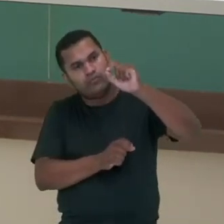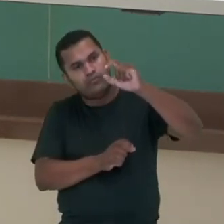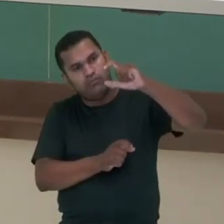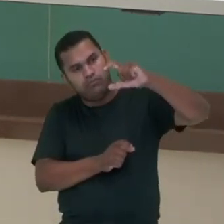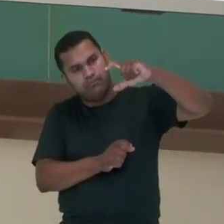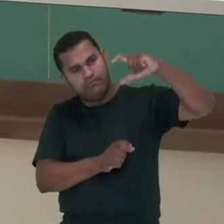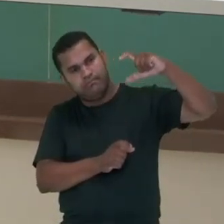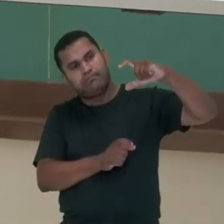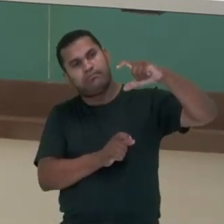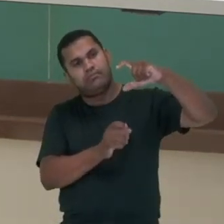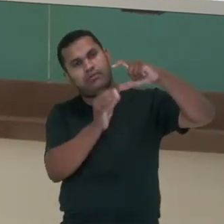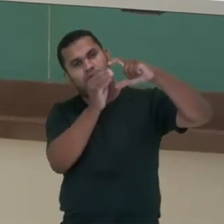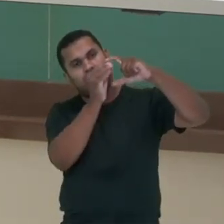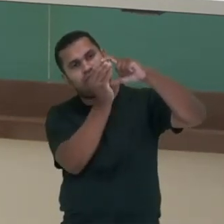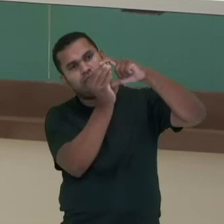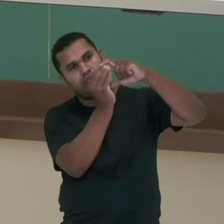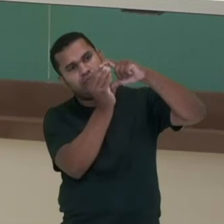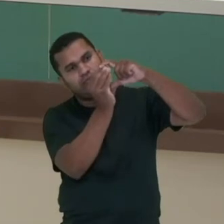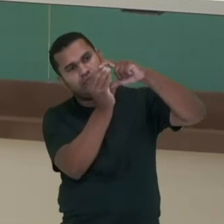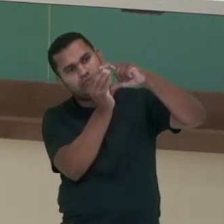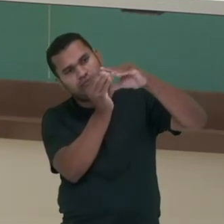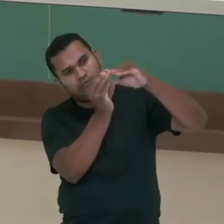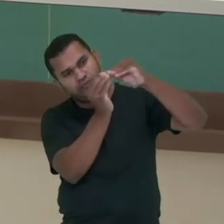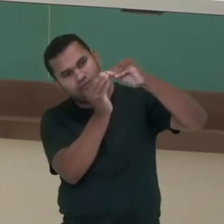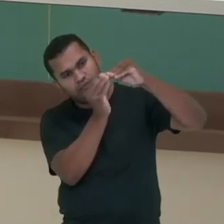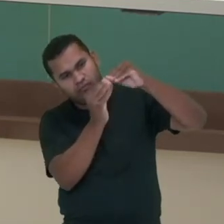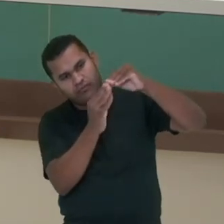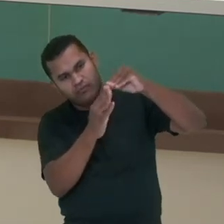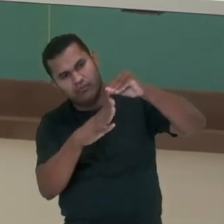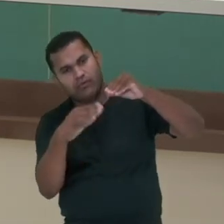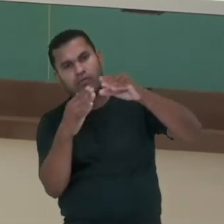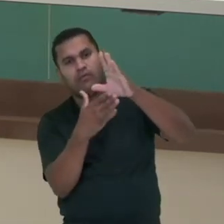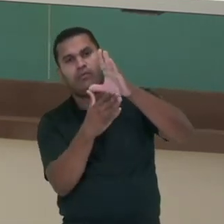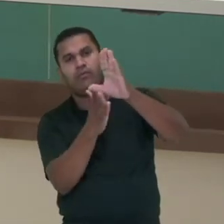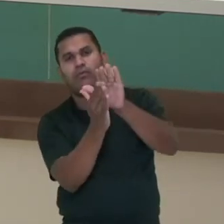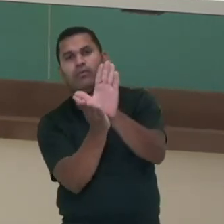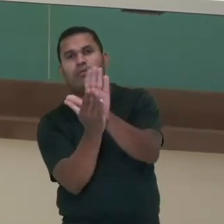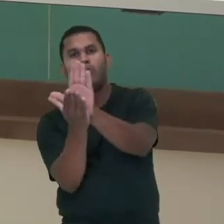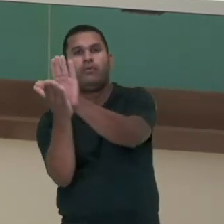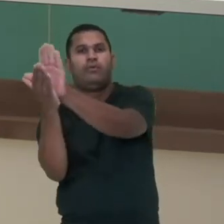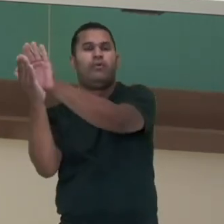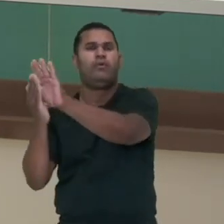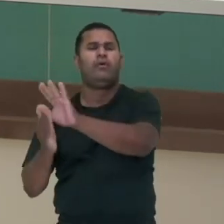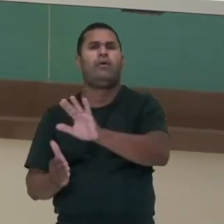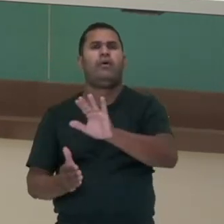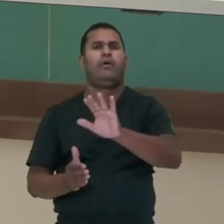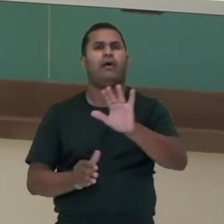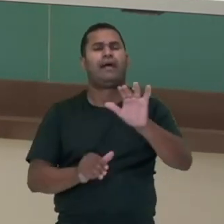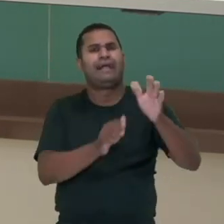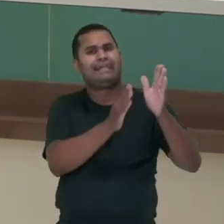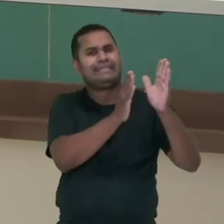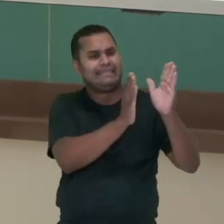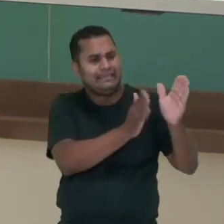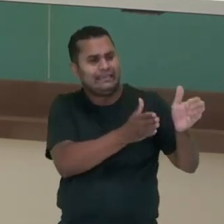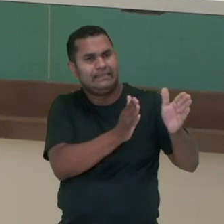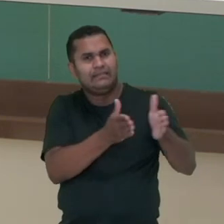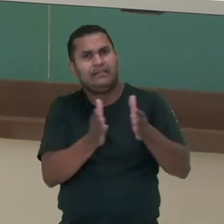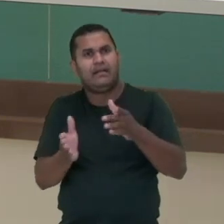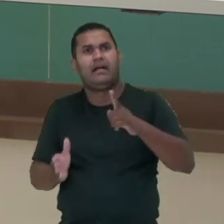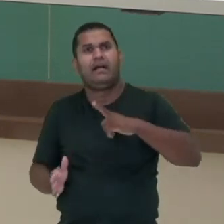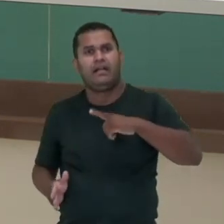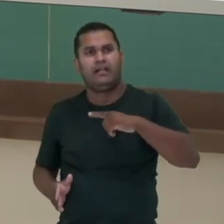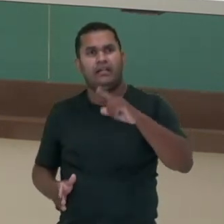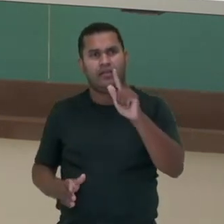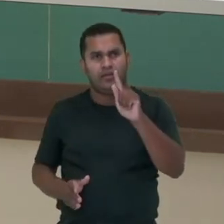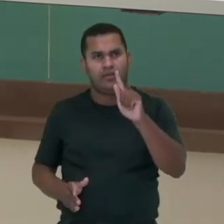são extremos, né? Podemos dizer nesse sentido que cada fase possui um genótipo diferente? Explique a sua